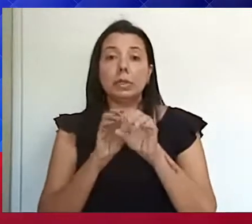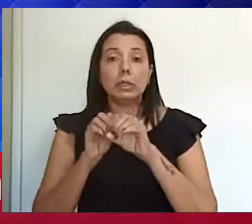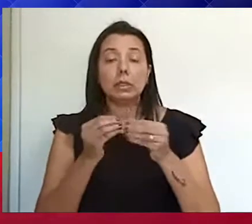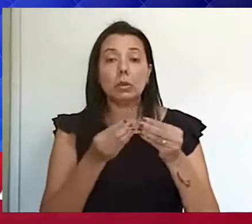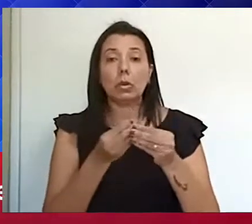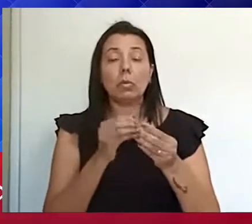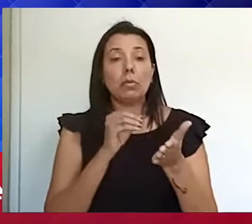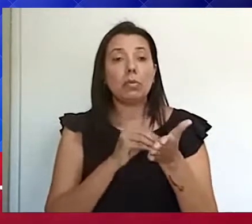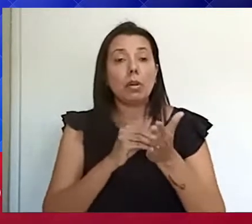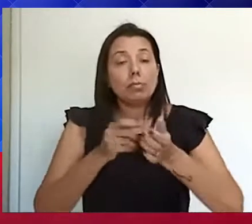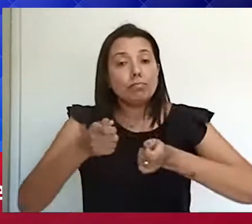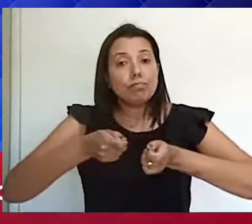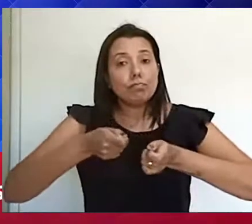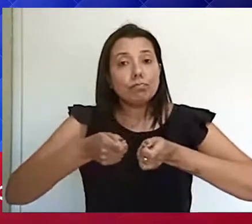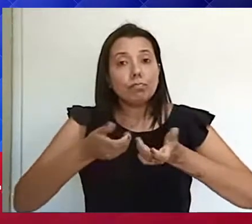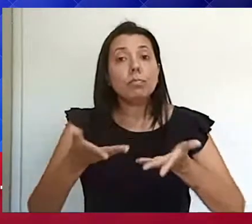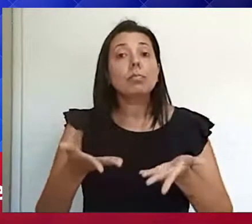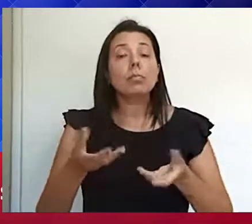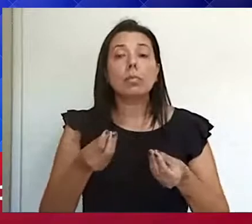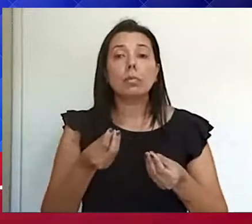né?